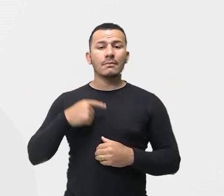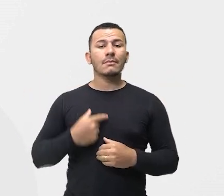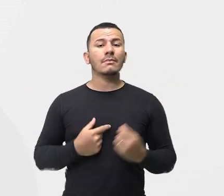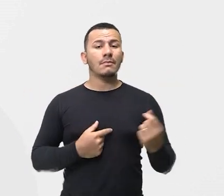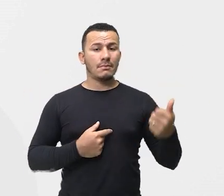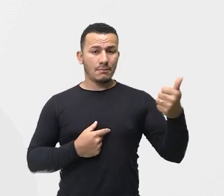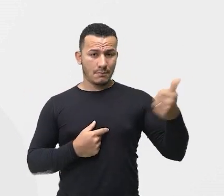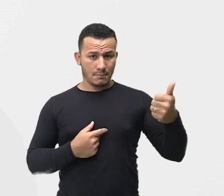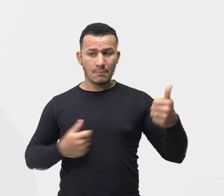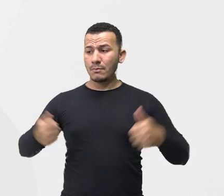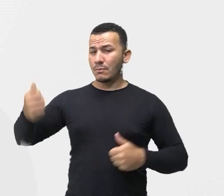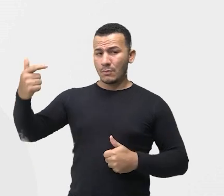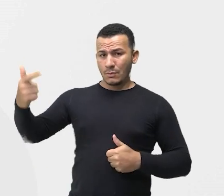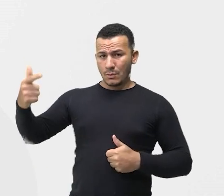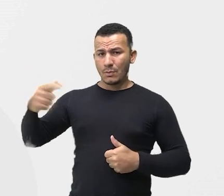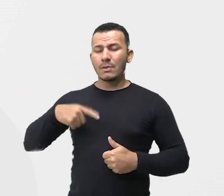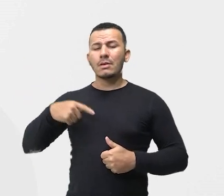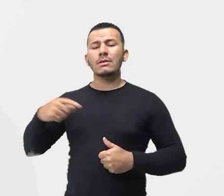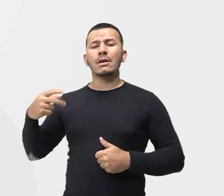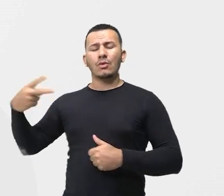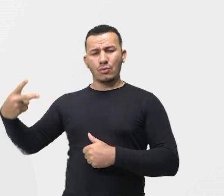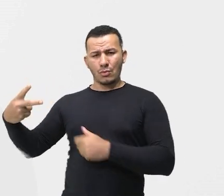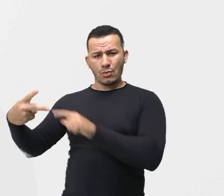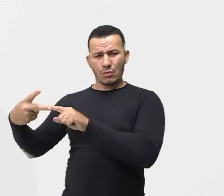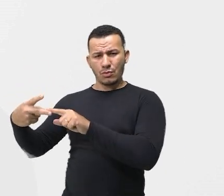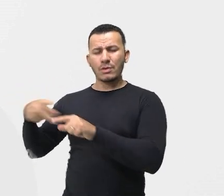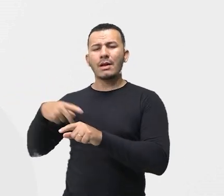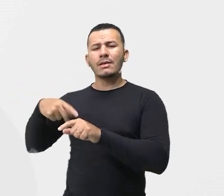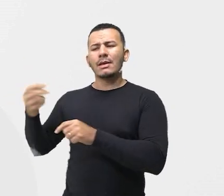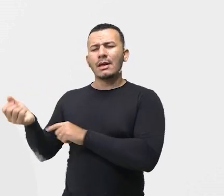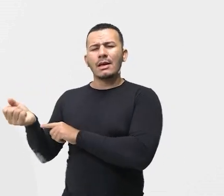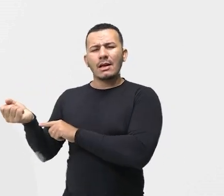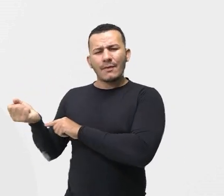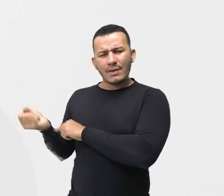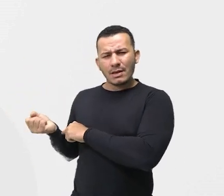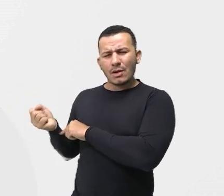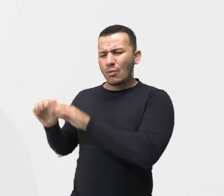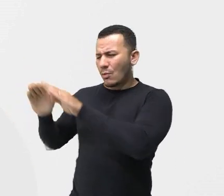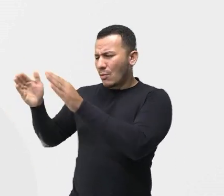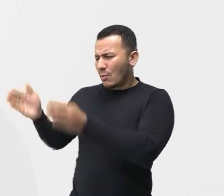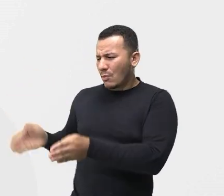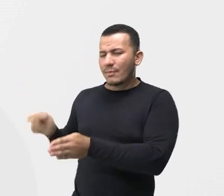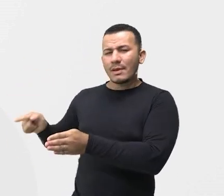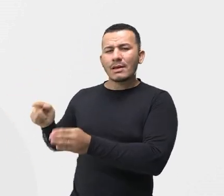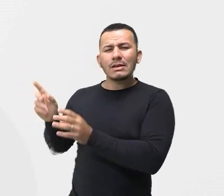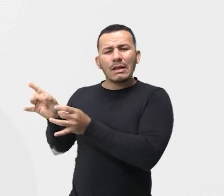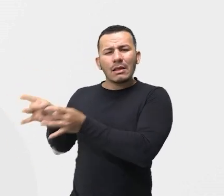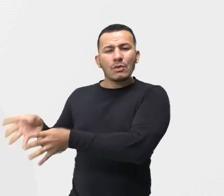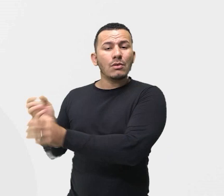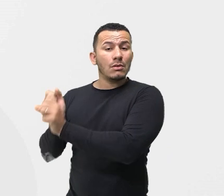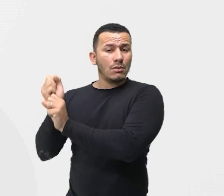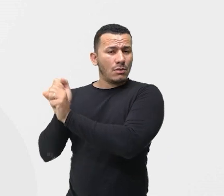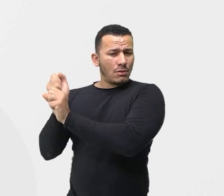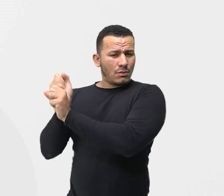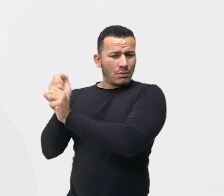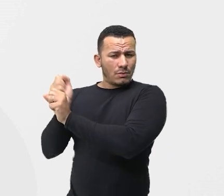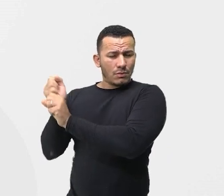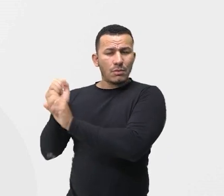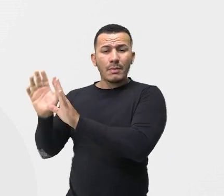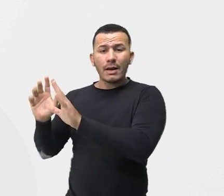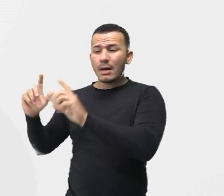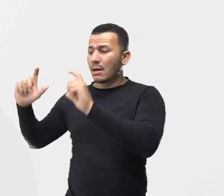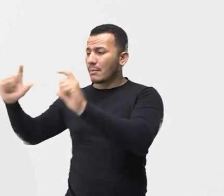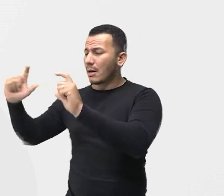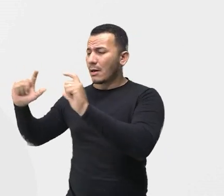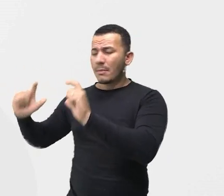primeiros versos, né? Na gaveta da cômoda, esquecida há décadas, eles são quase do mesmo tamanho, são semelhantes.